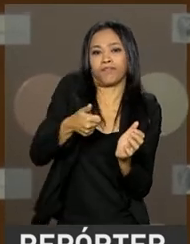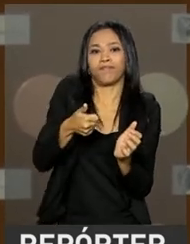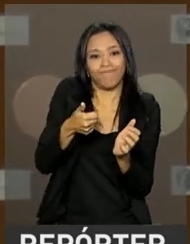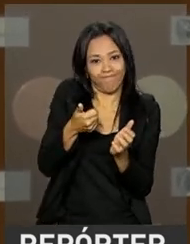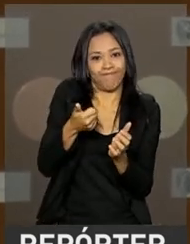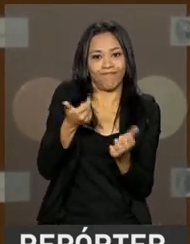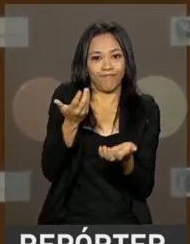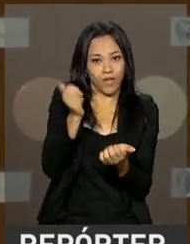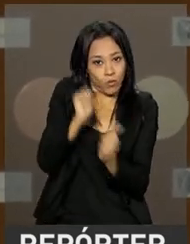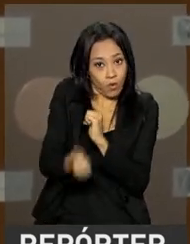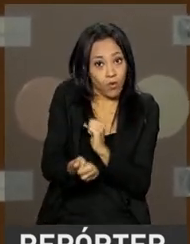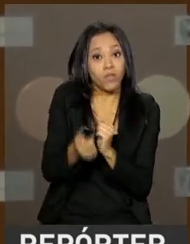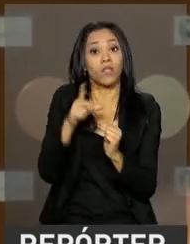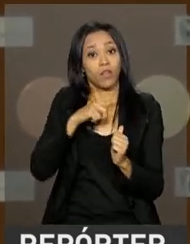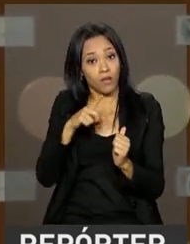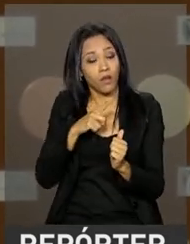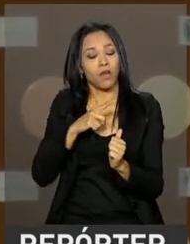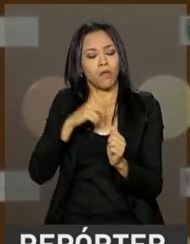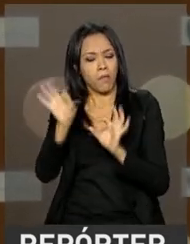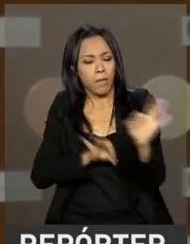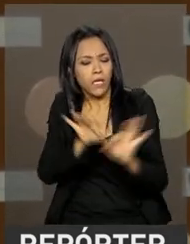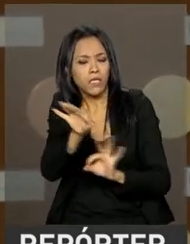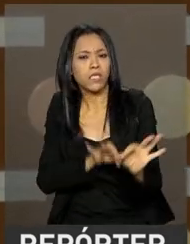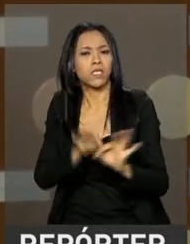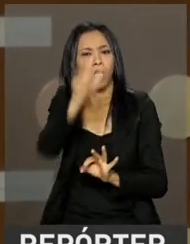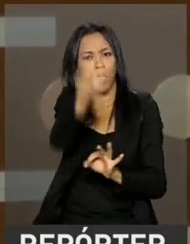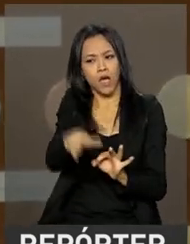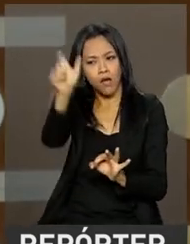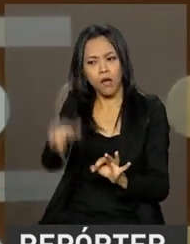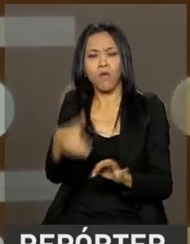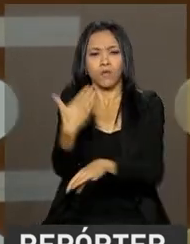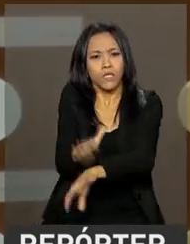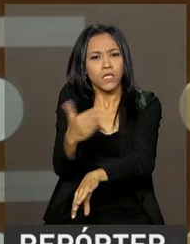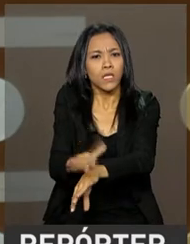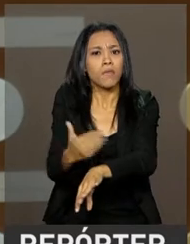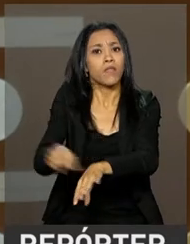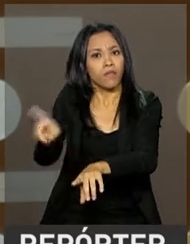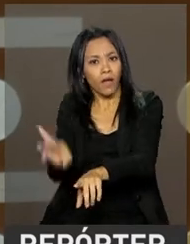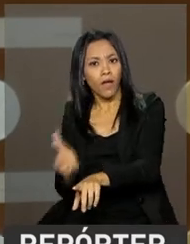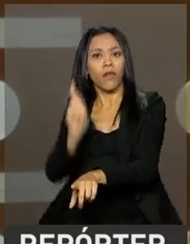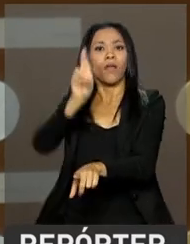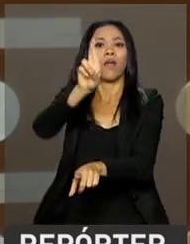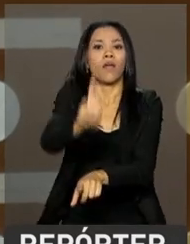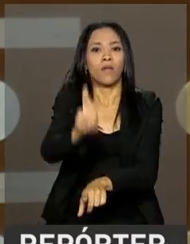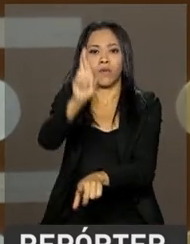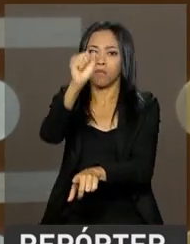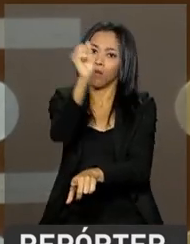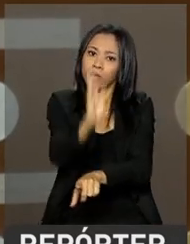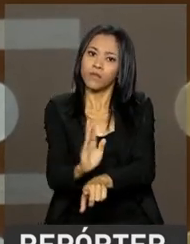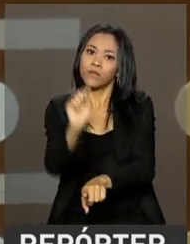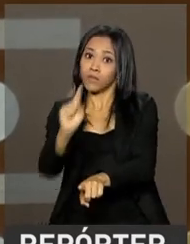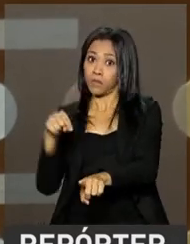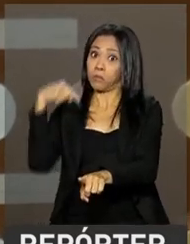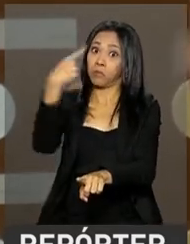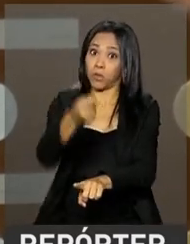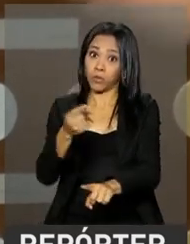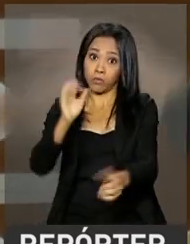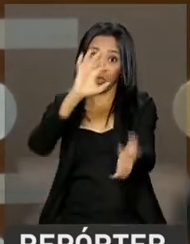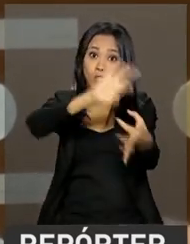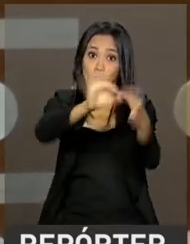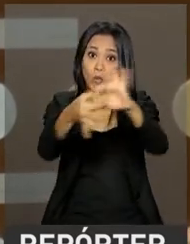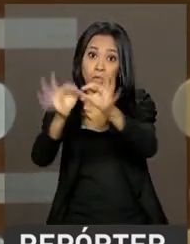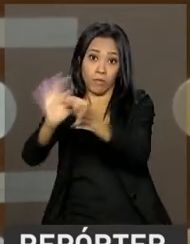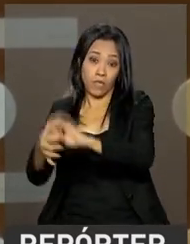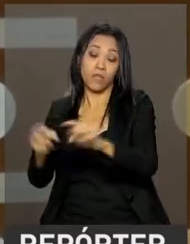mantém integralmente o apoio à preparação dos atletas que irão representar o país nas próximas olimpíadas mas também